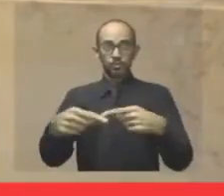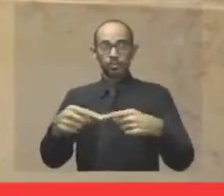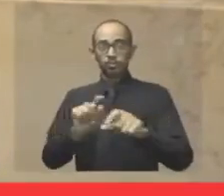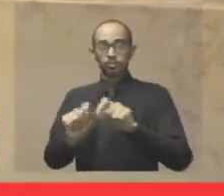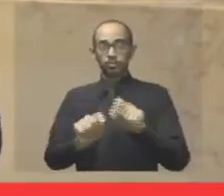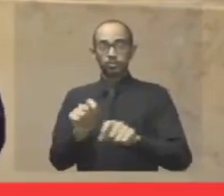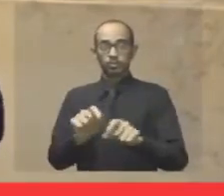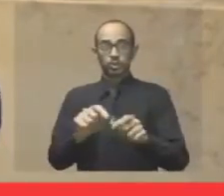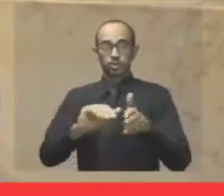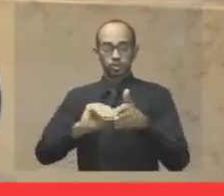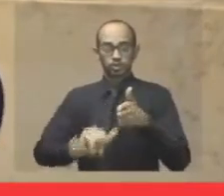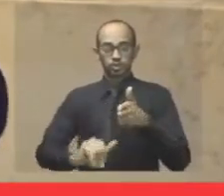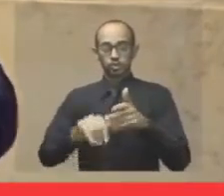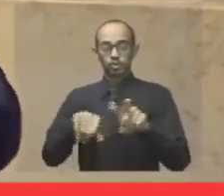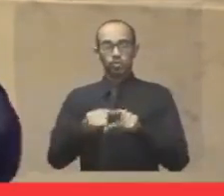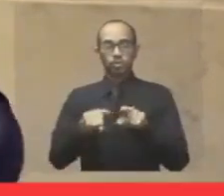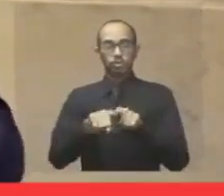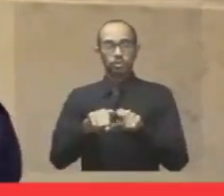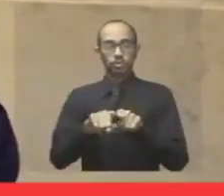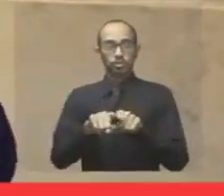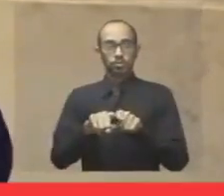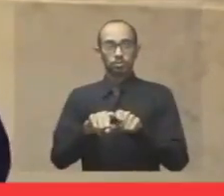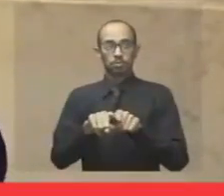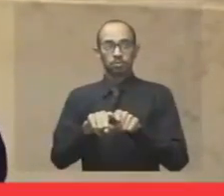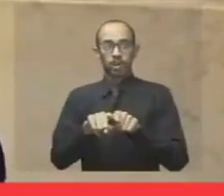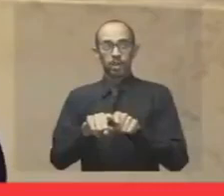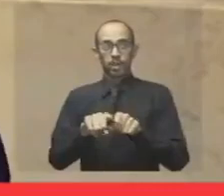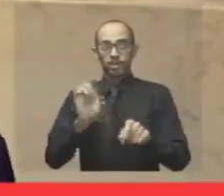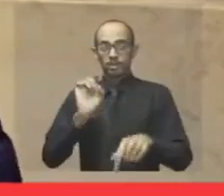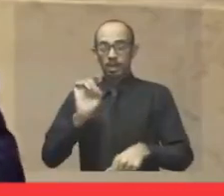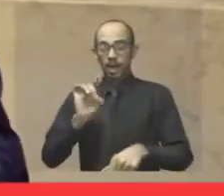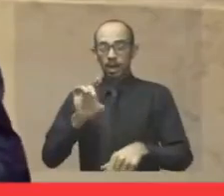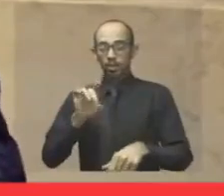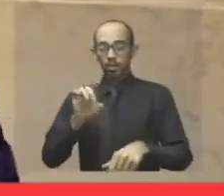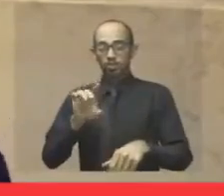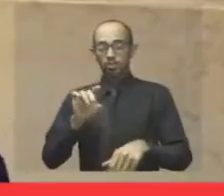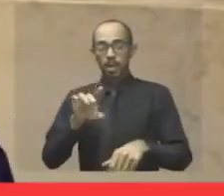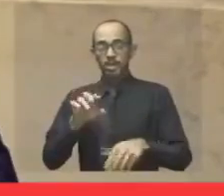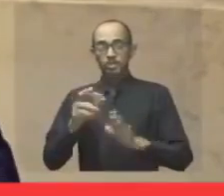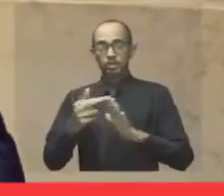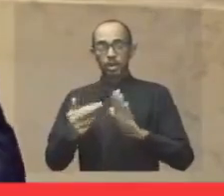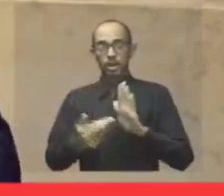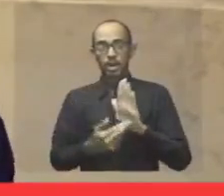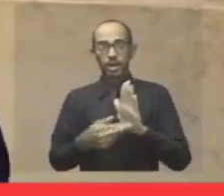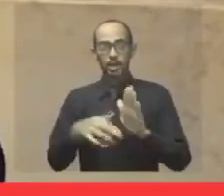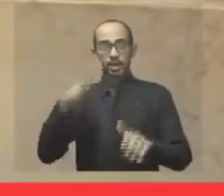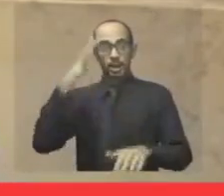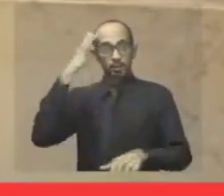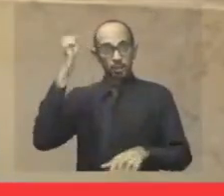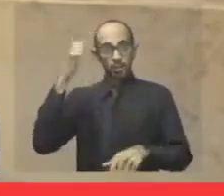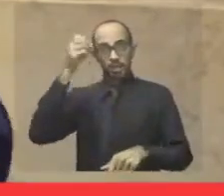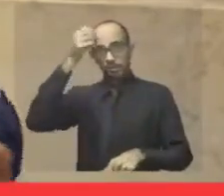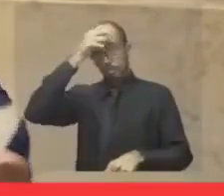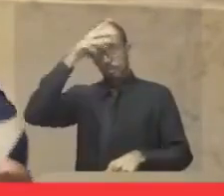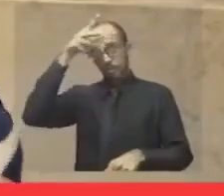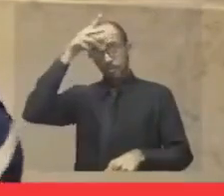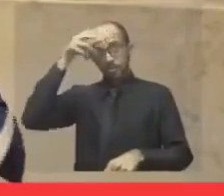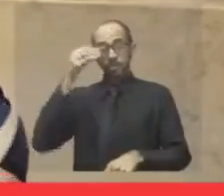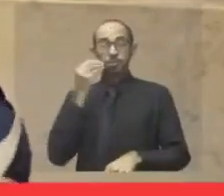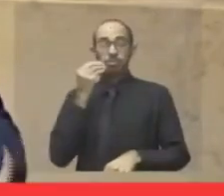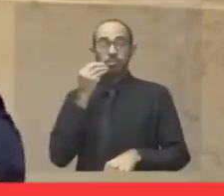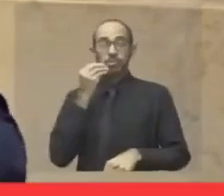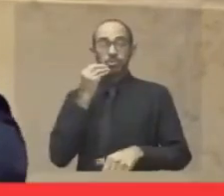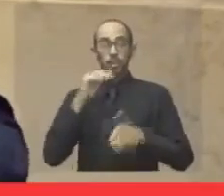a gente tirou esse gatilho automático que, se fosse aprovado, amanhã a prefeitura podia